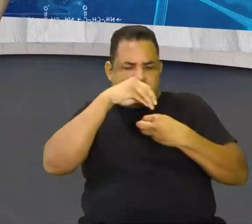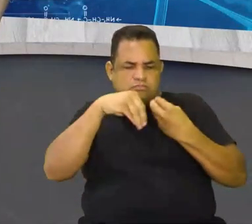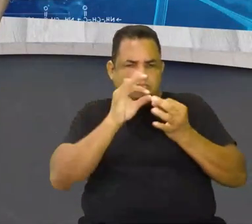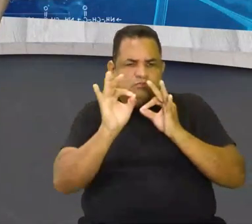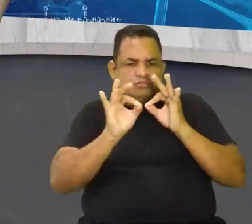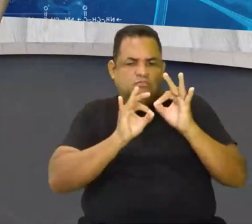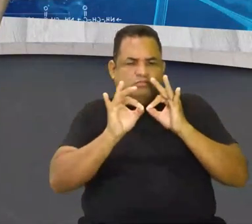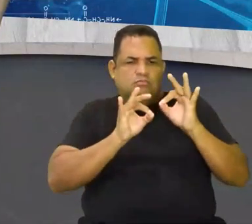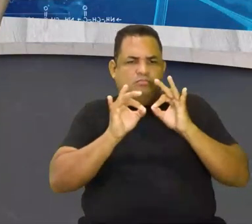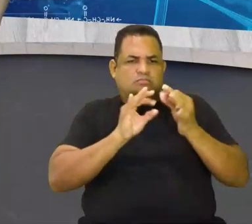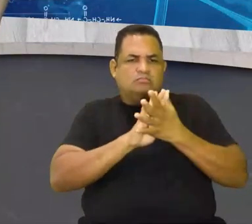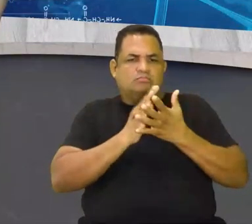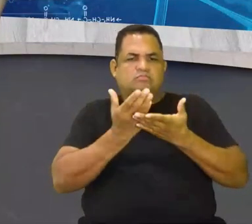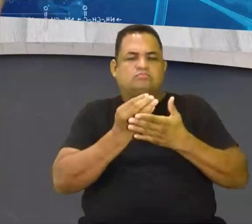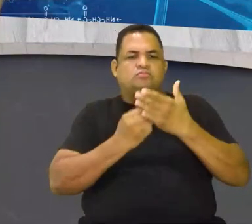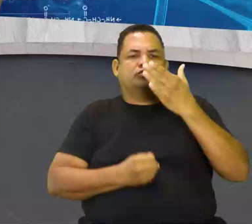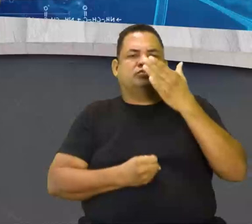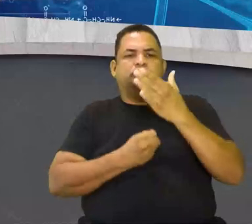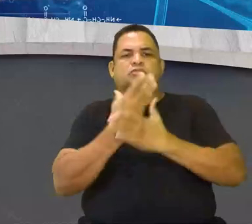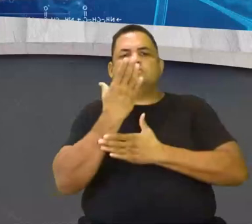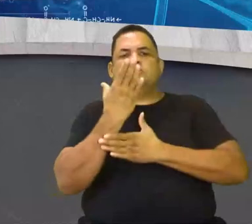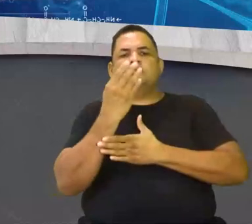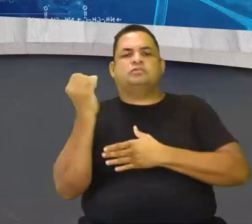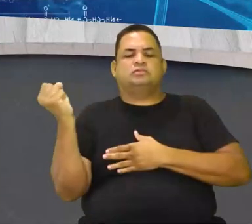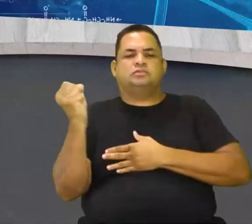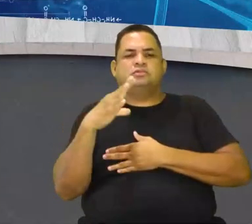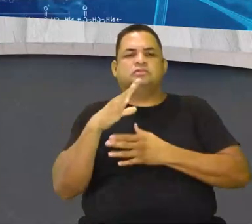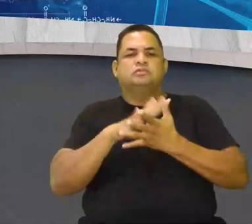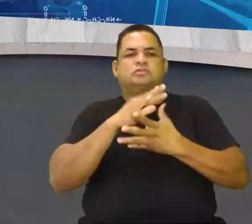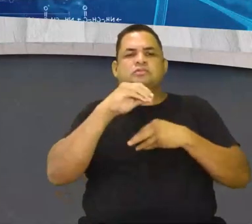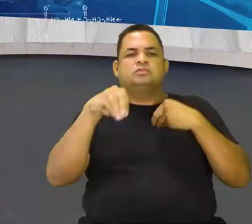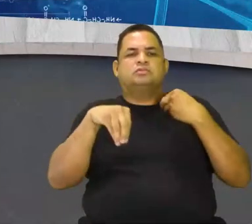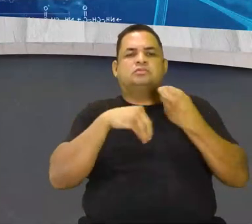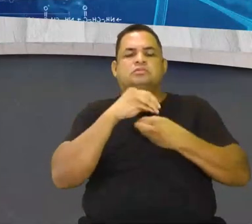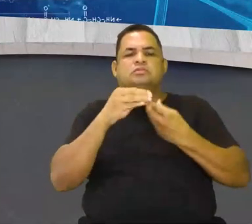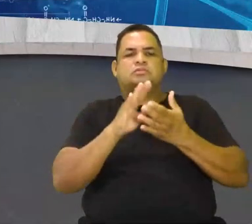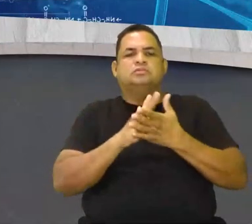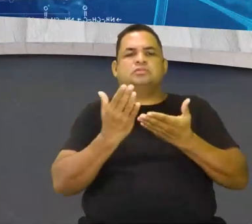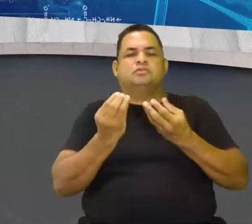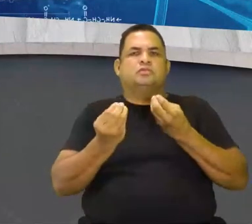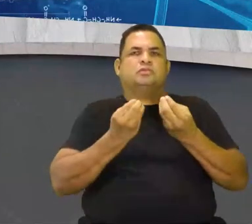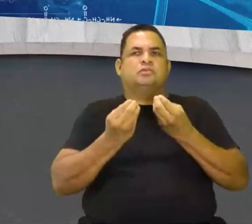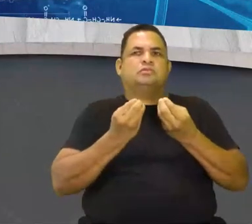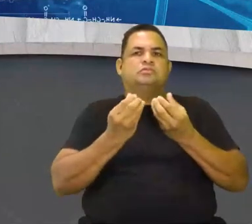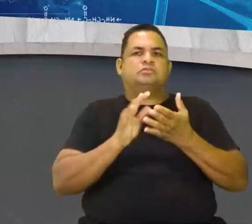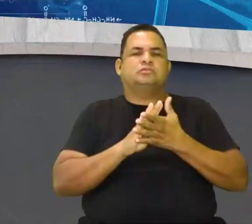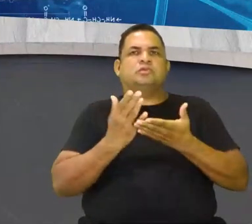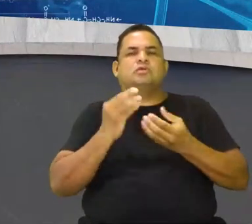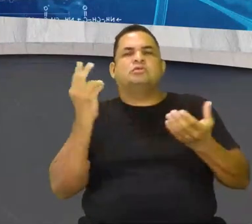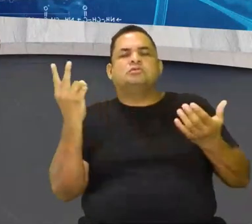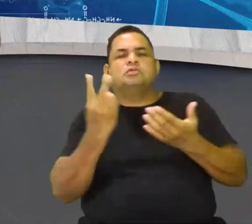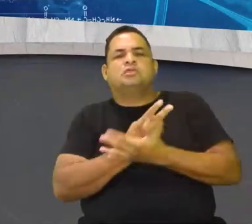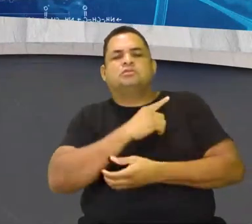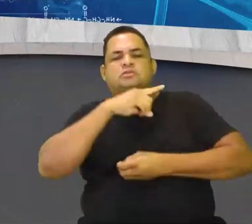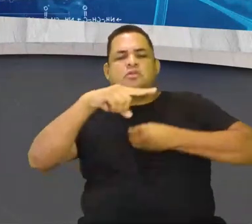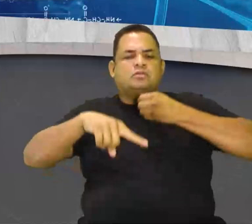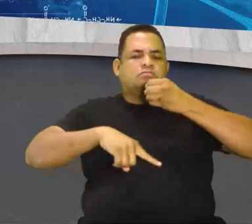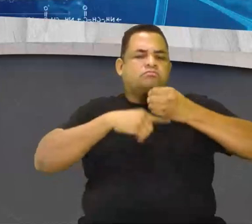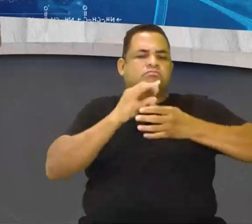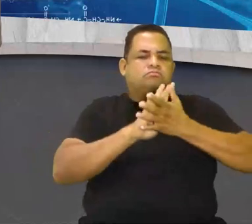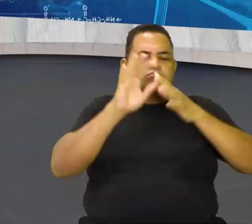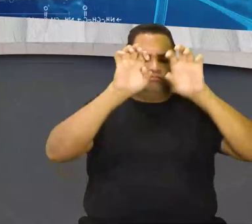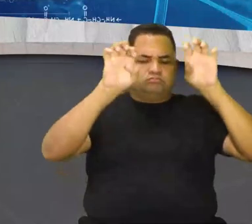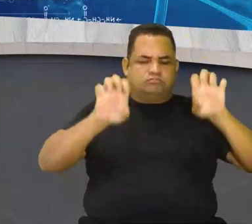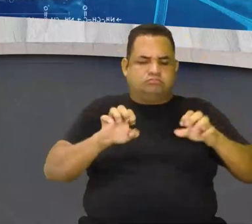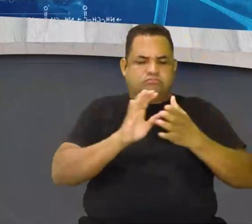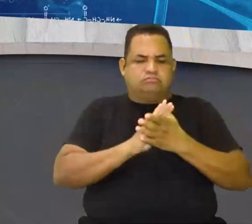formar substâncias novas. E aí, com a evolução do comportamento do elétron, com a evolução da estrutura